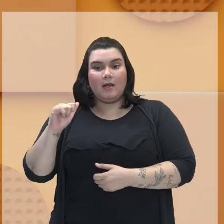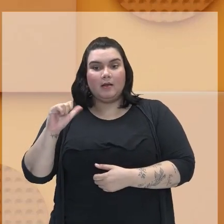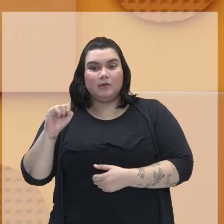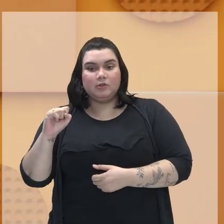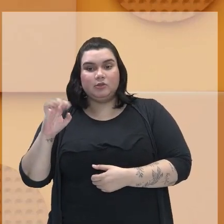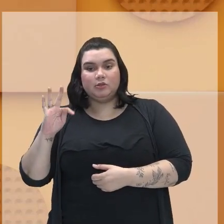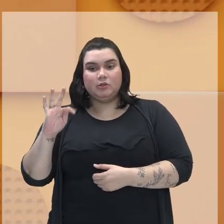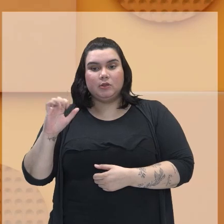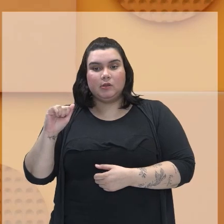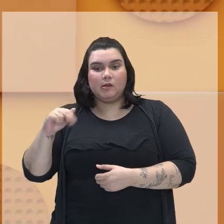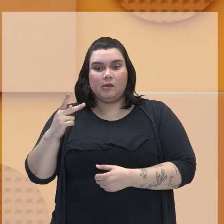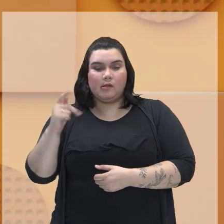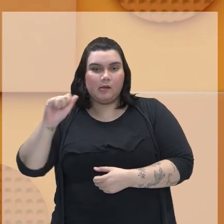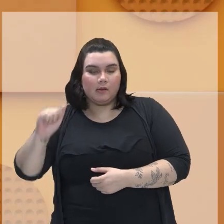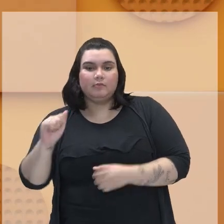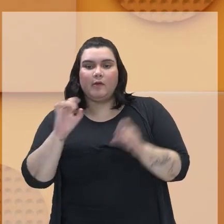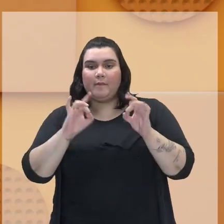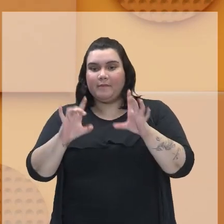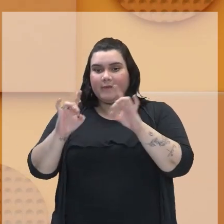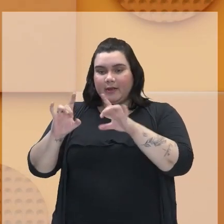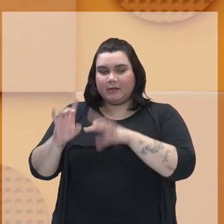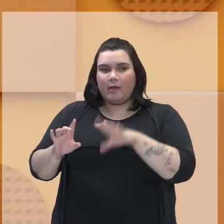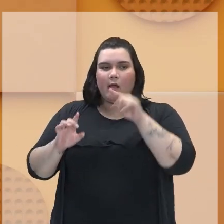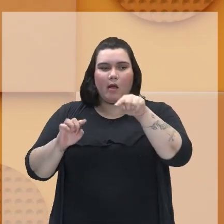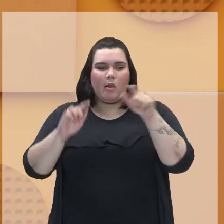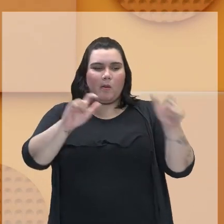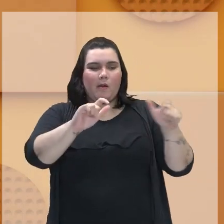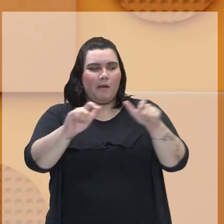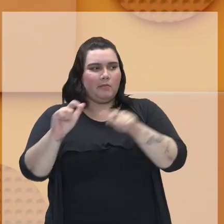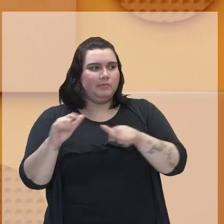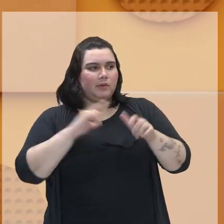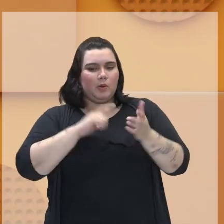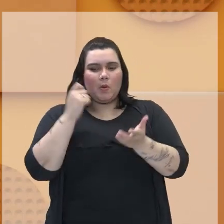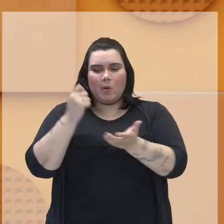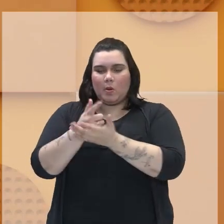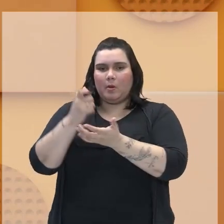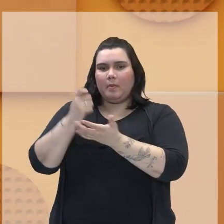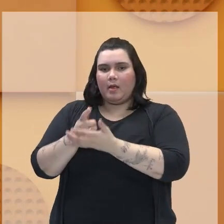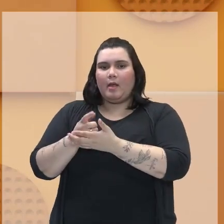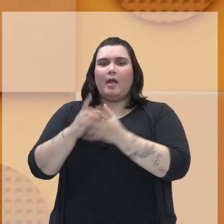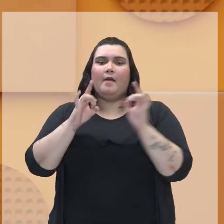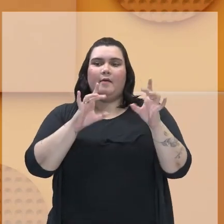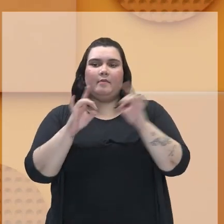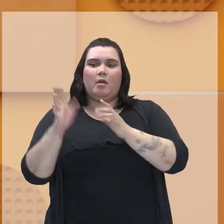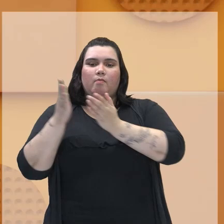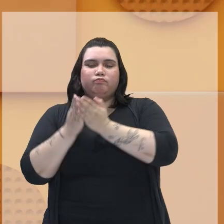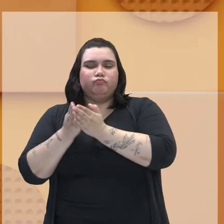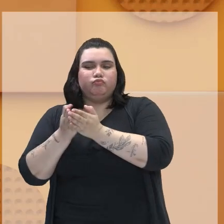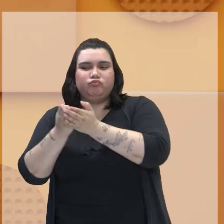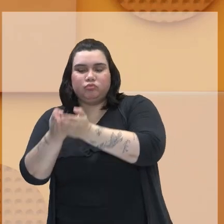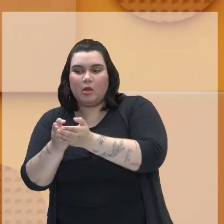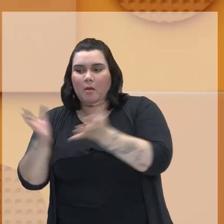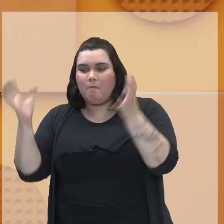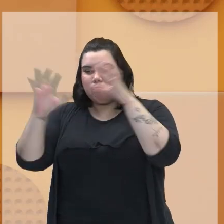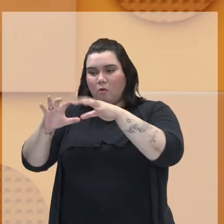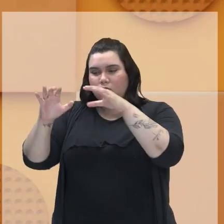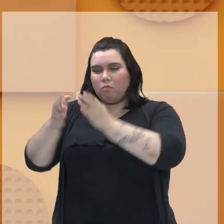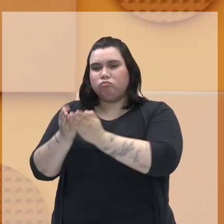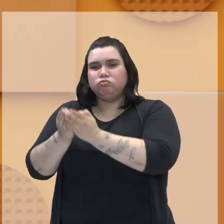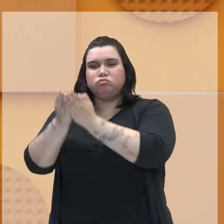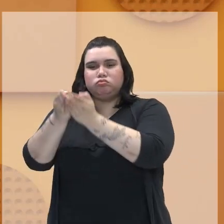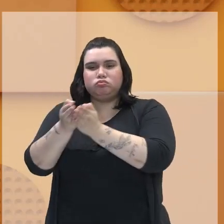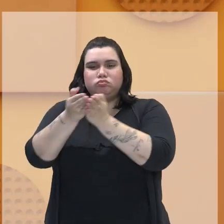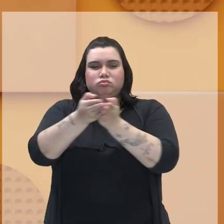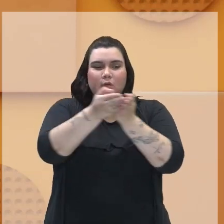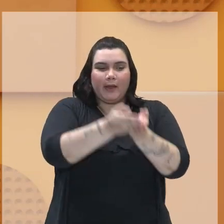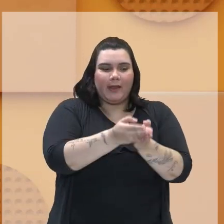Tinha os donos de taberna locais que faziam essa compra e vendiam para os barcos que traziam para a capital. Então, eu tenho certeza que